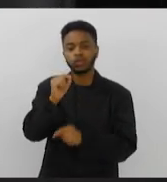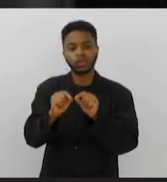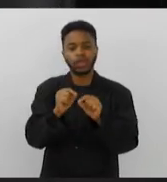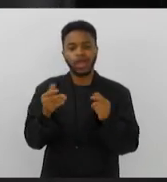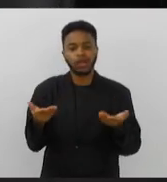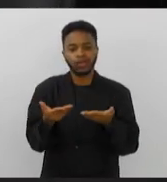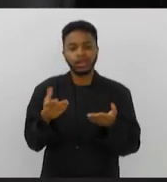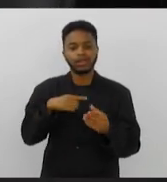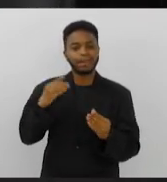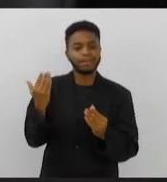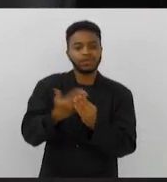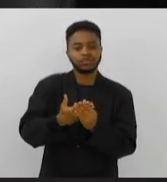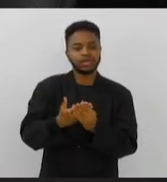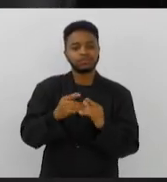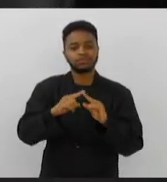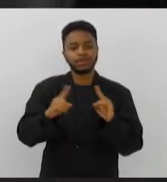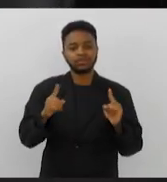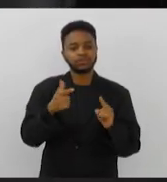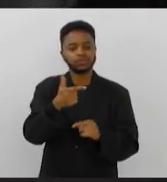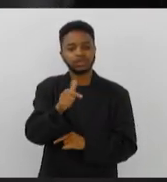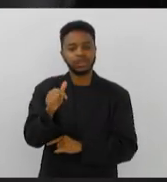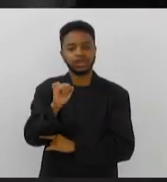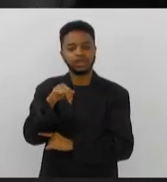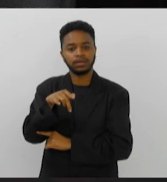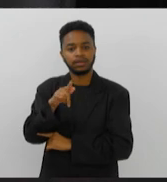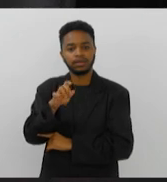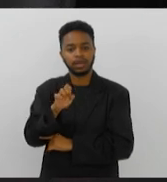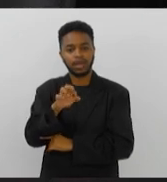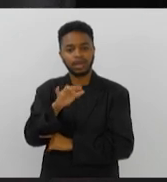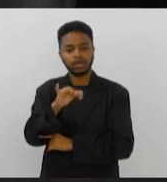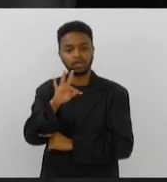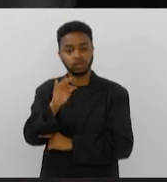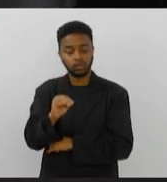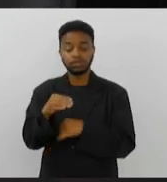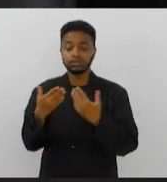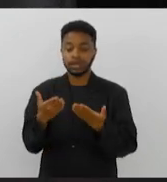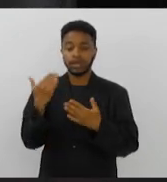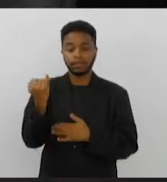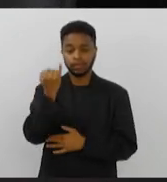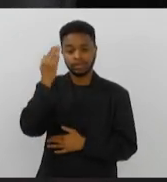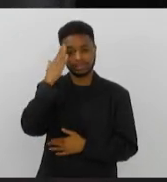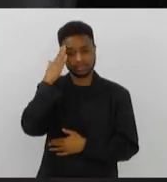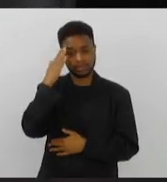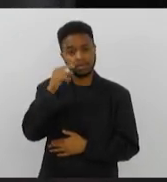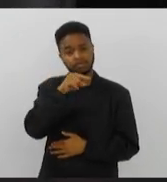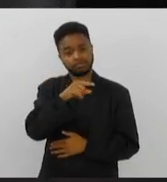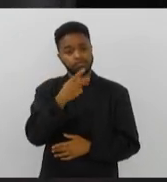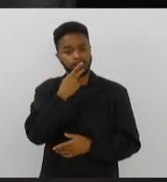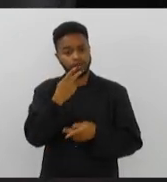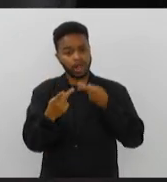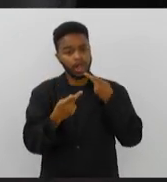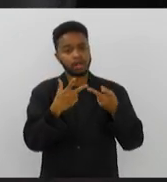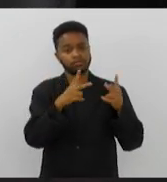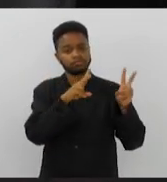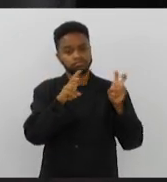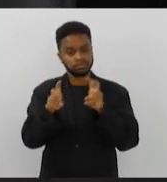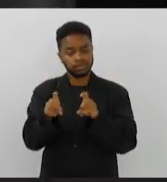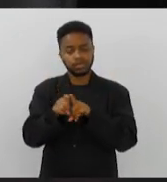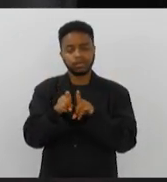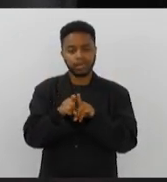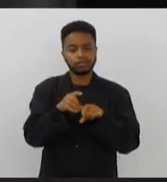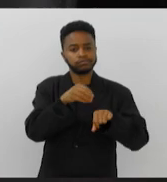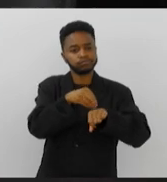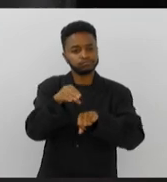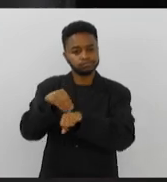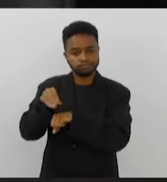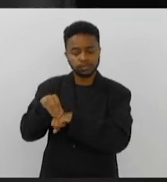inquérito é isso acho que é muito importante escutar você o Tiago com todos os toques né Para dar direcionamento muitas das